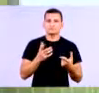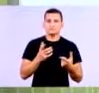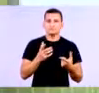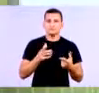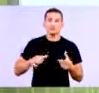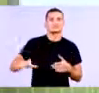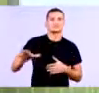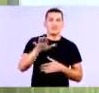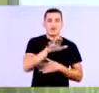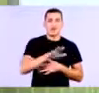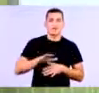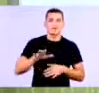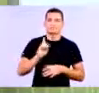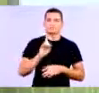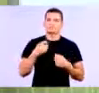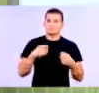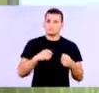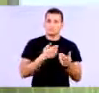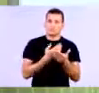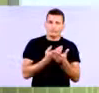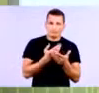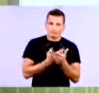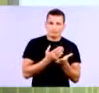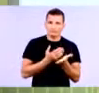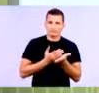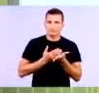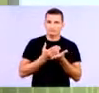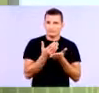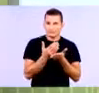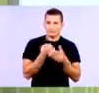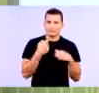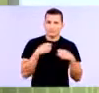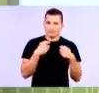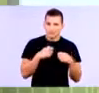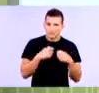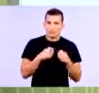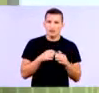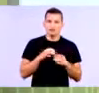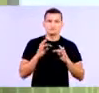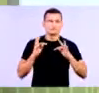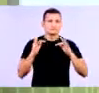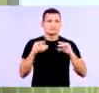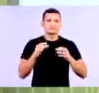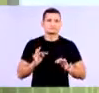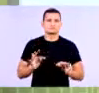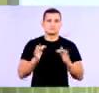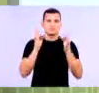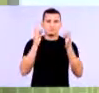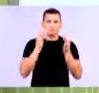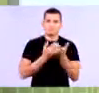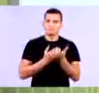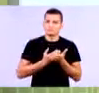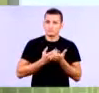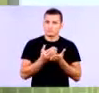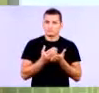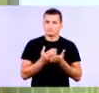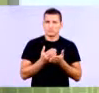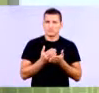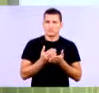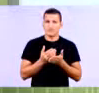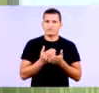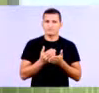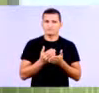ser estudada, né? Inicialmente, deve ser estudado todas as tecnologias e, a partir daí, definir